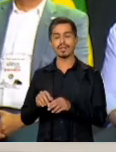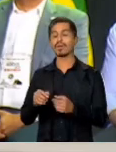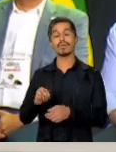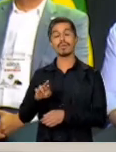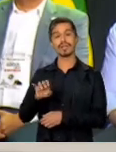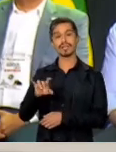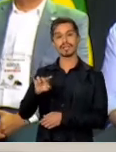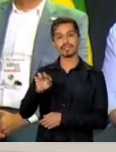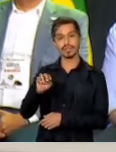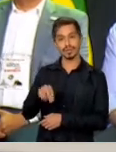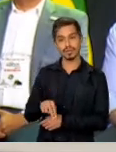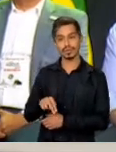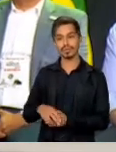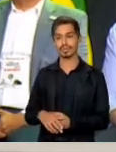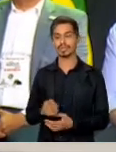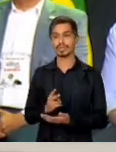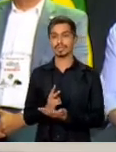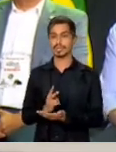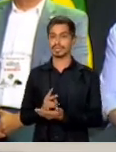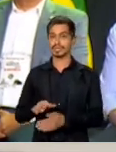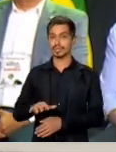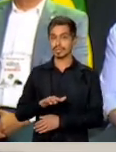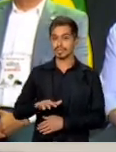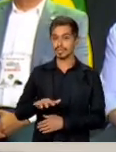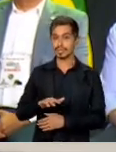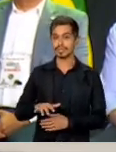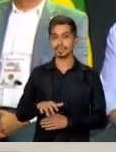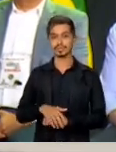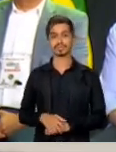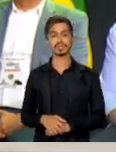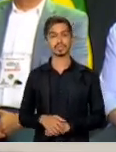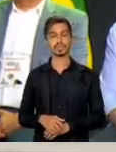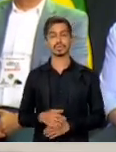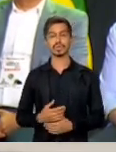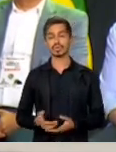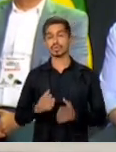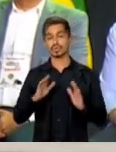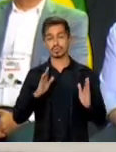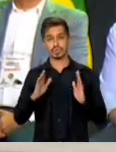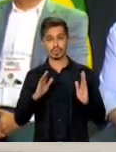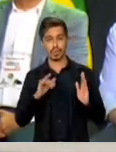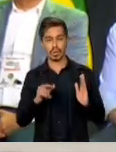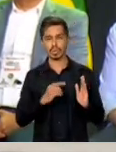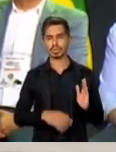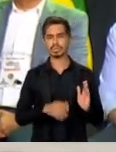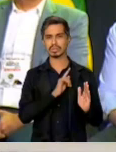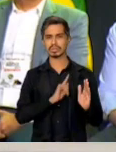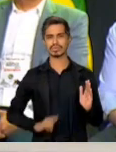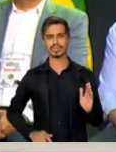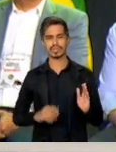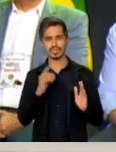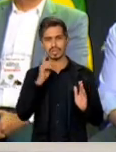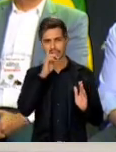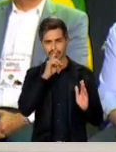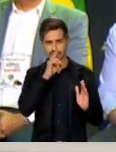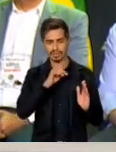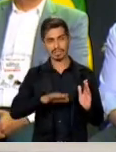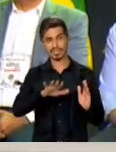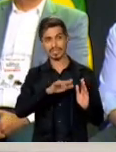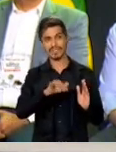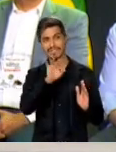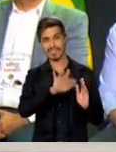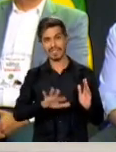fortemente, mesmo no período do desgoverno em nível federal,